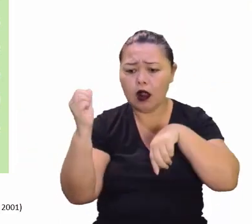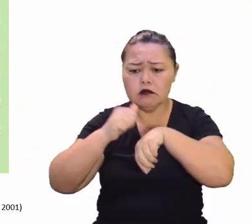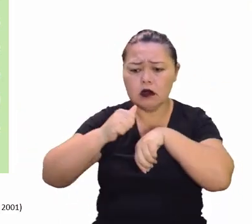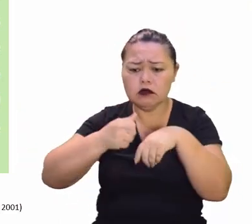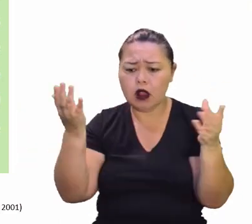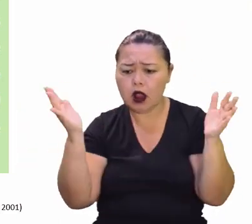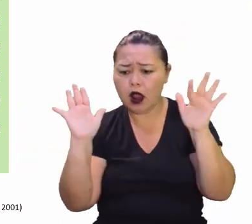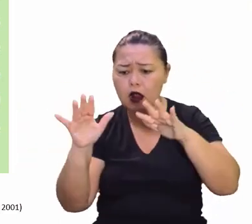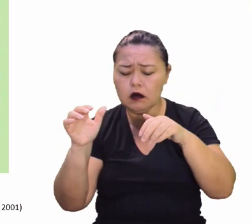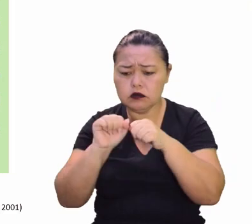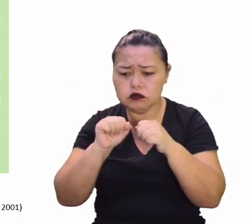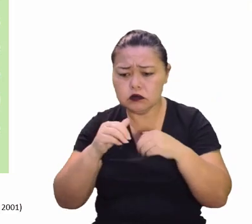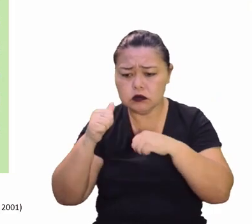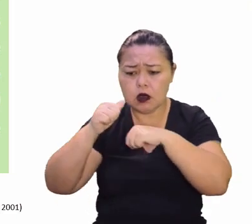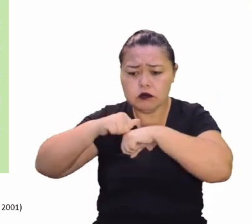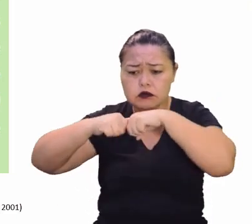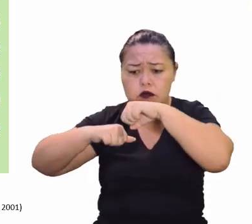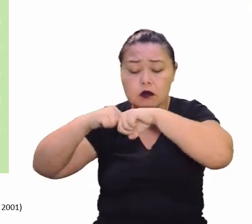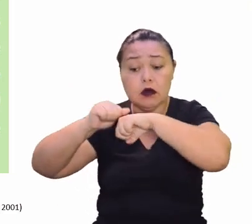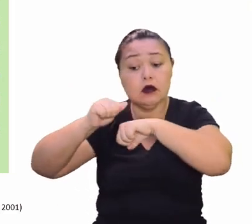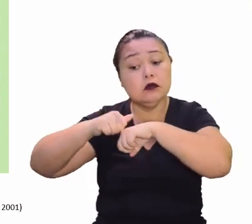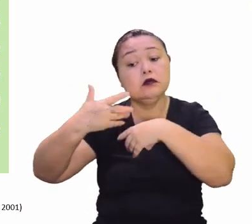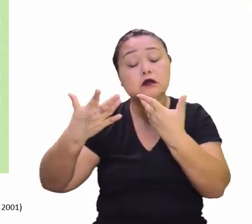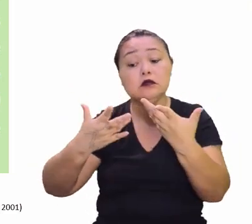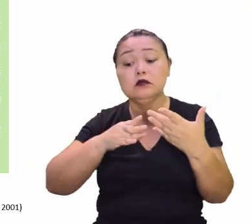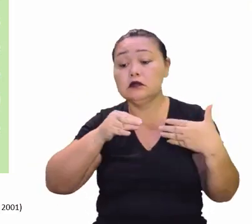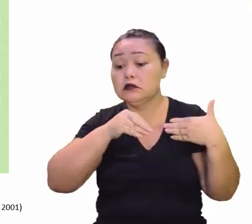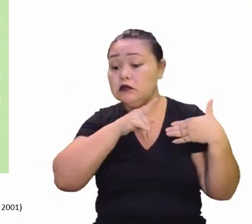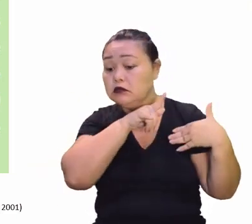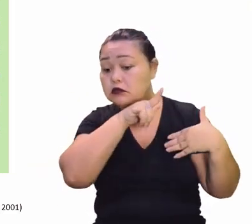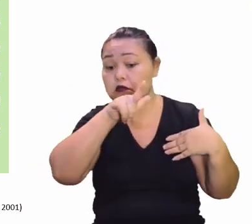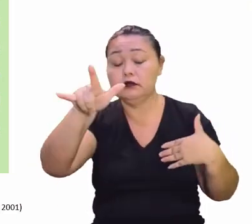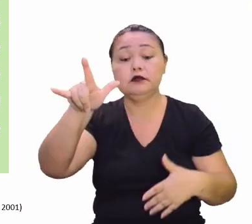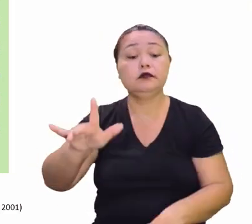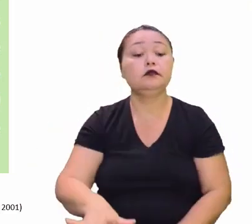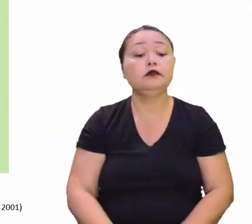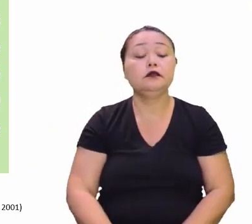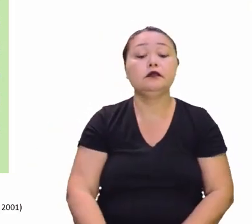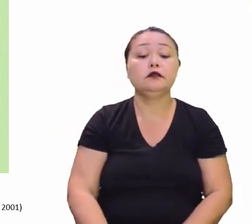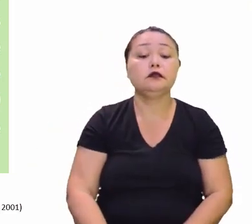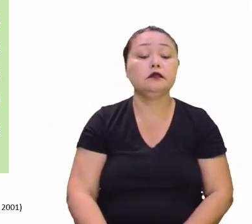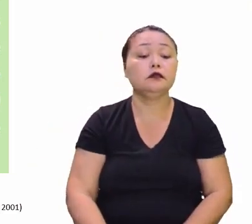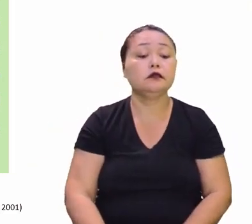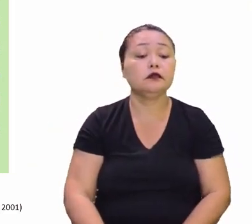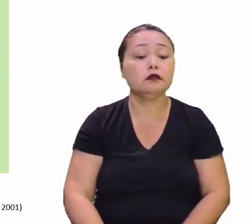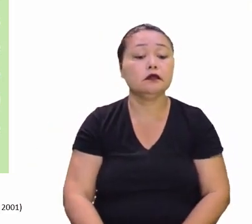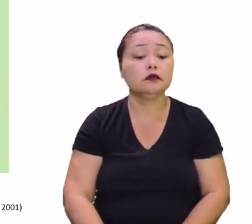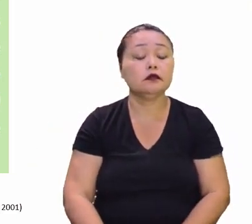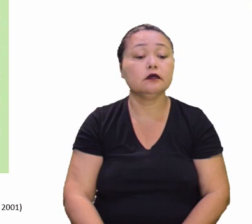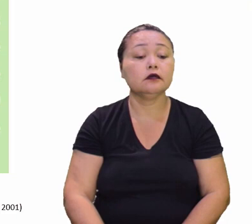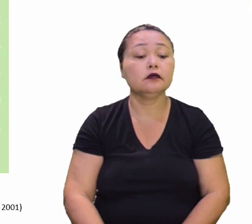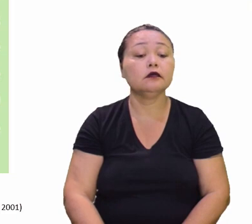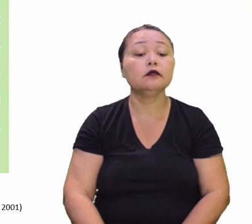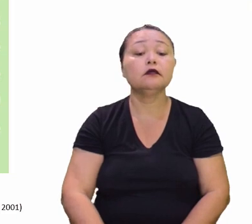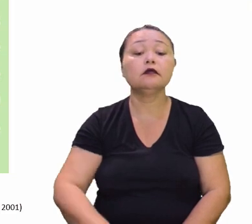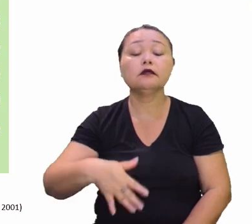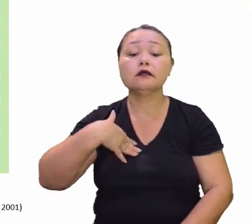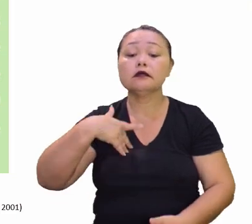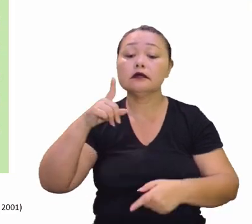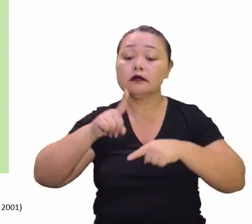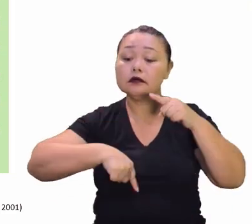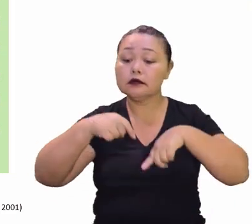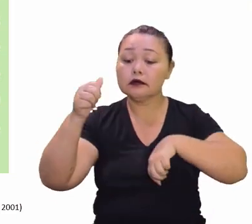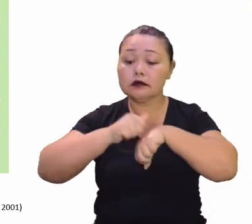de cassiterita para não perder viagem. Beleza? Beleza, vamos lá. Com a